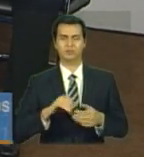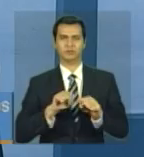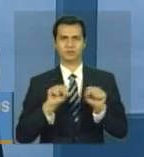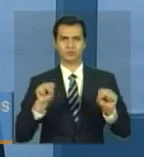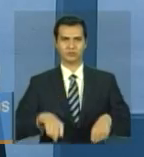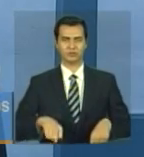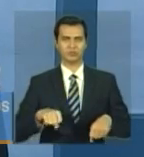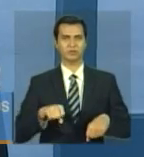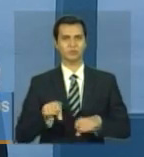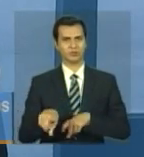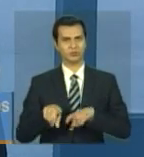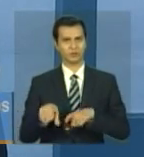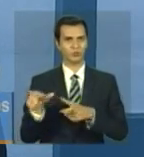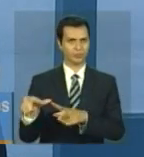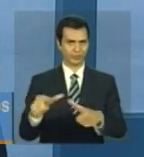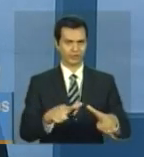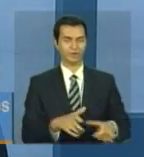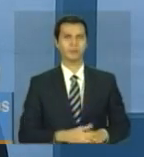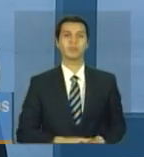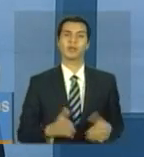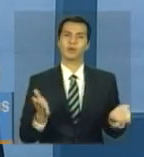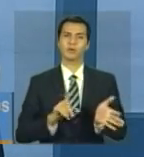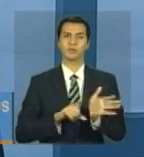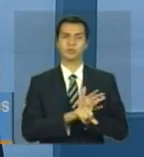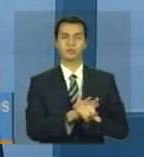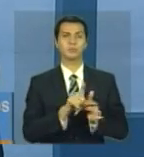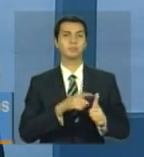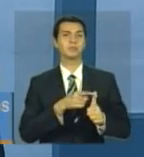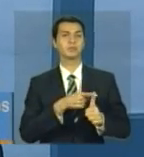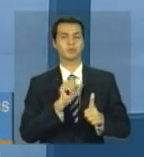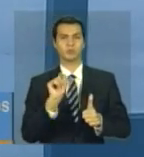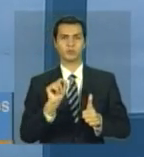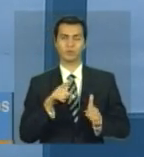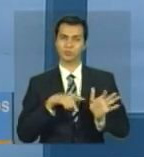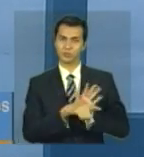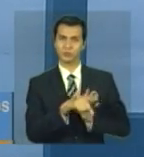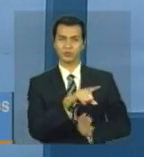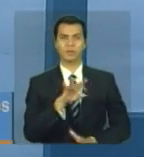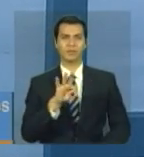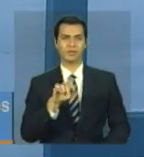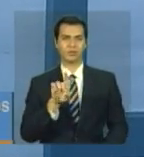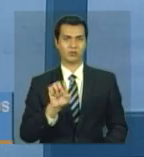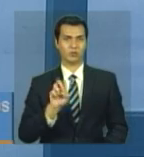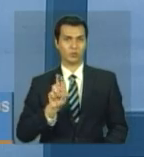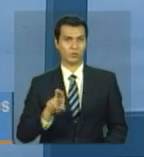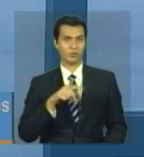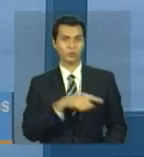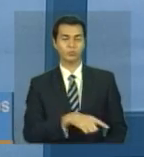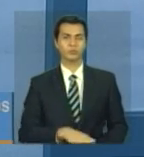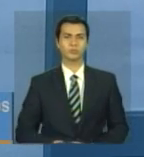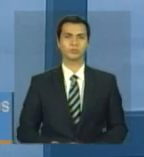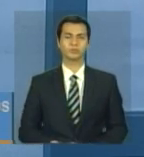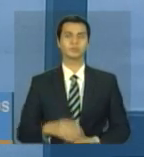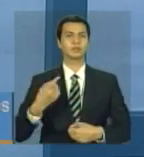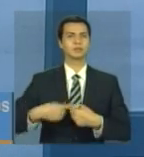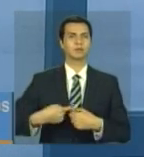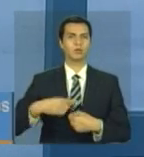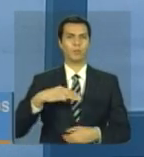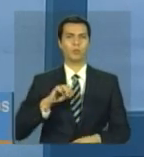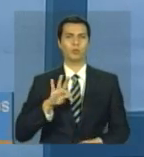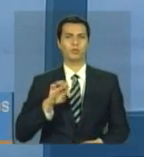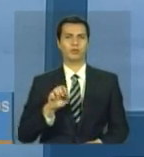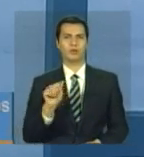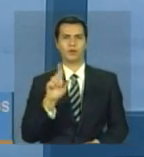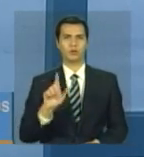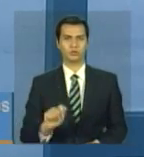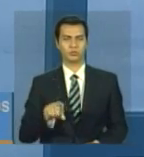Agroalimentares Locais. Vamos começar então com a primeira pergunta justamente para o João Tadeu. A pergunta, João Tadeu, vem do município de Monte